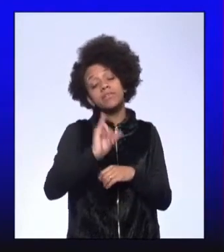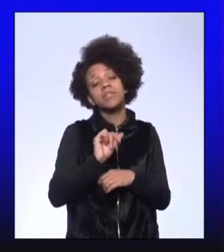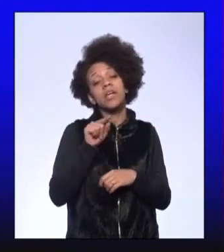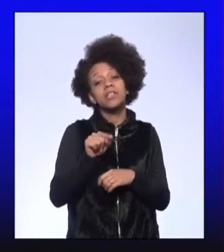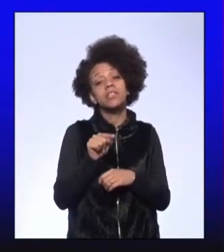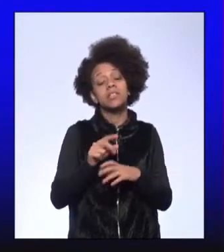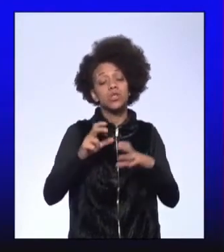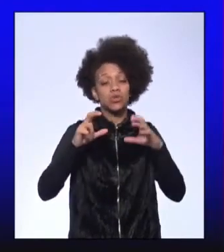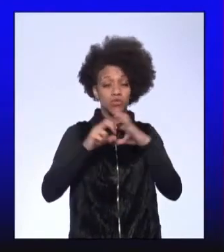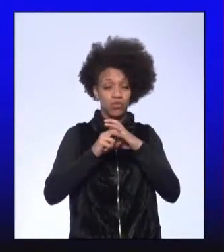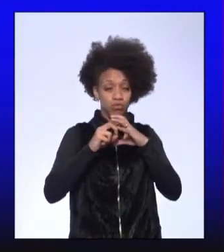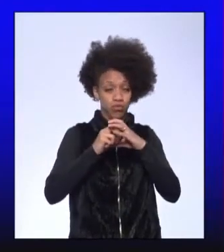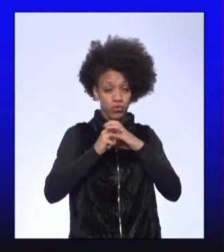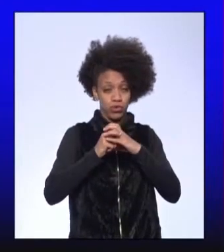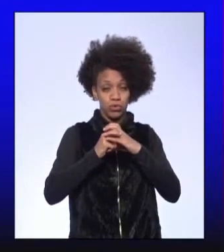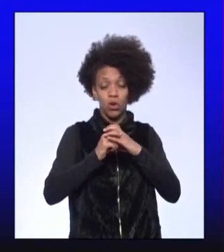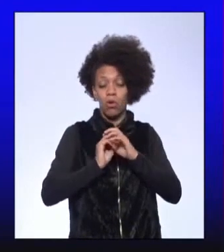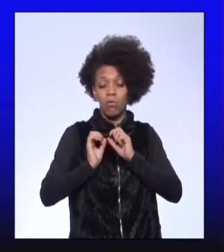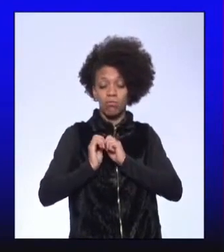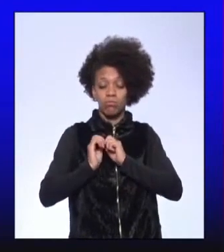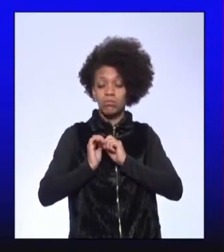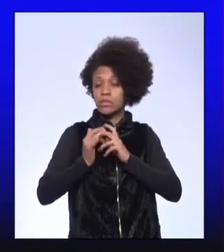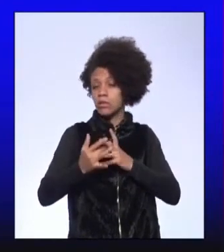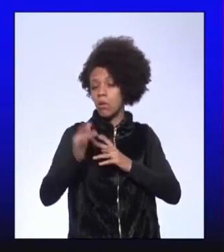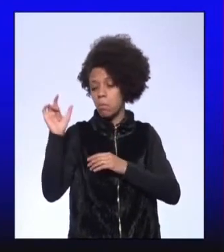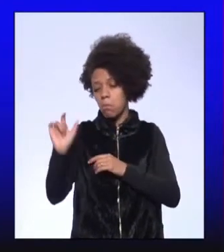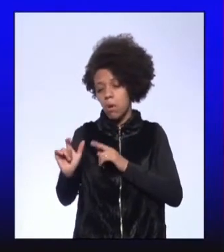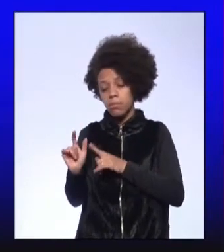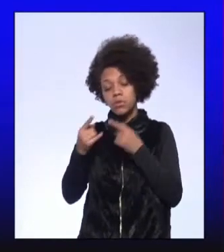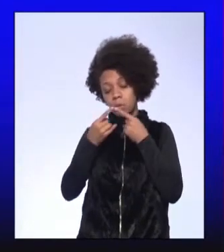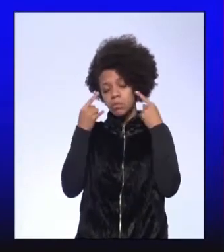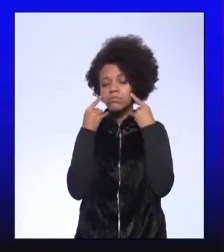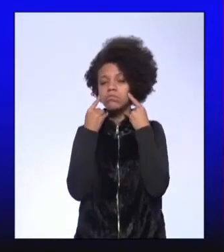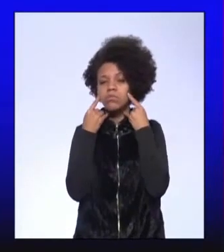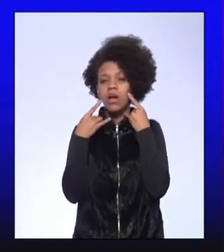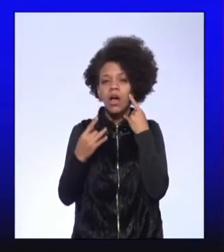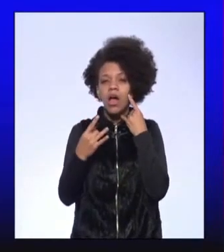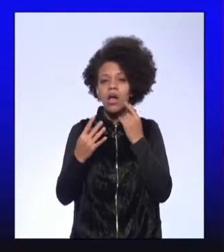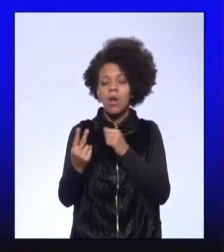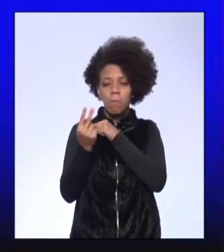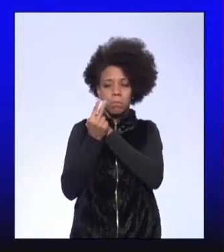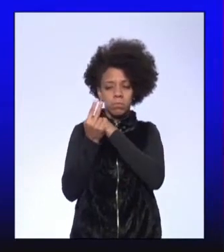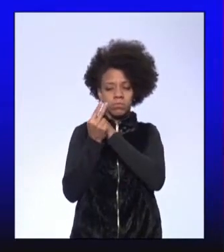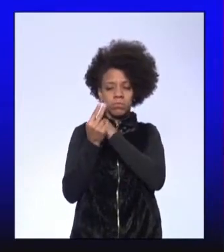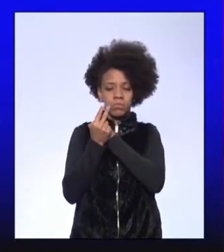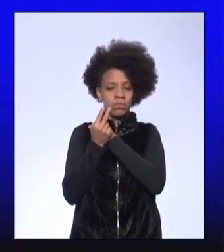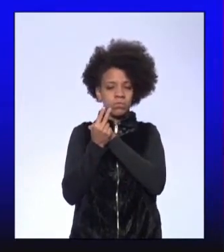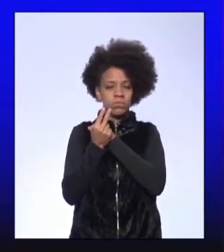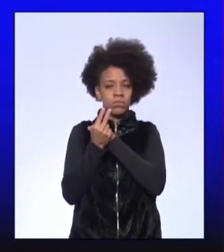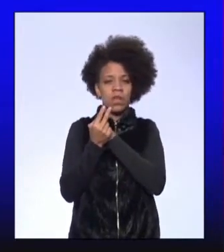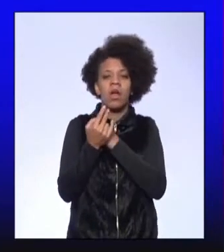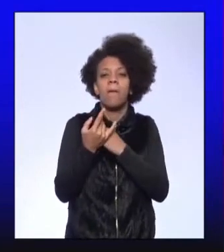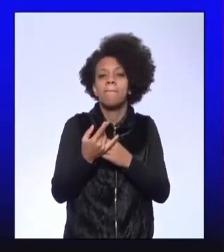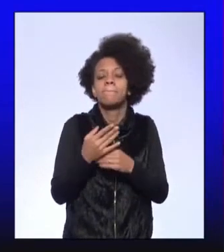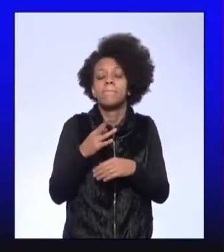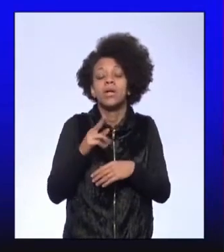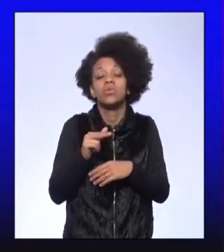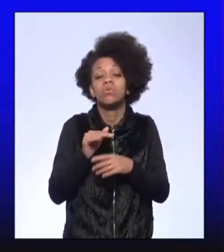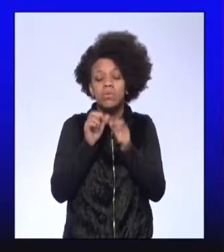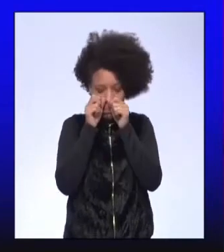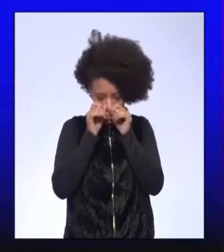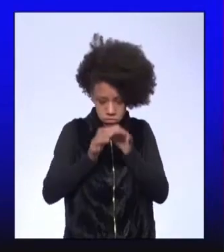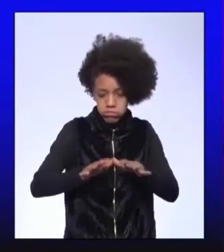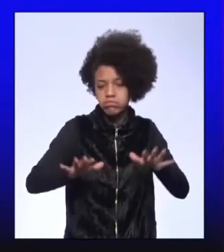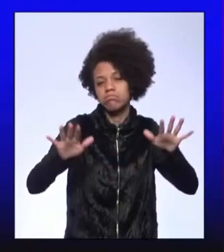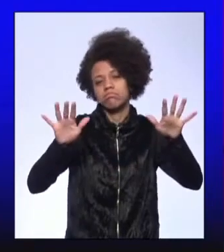aquele indivíduo que tem a infecção, uma vez que ele tem a máscara, aquilo funciona como uma barreira para ele transmitir o vírus